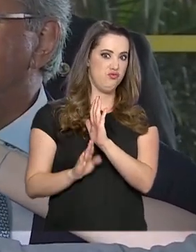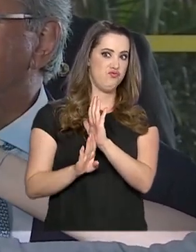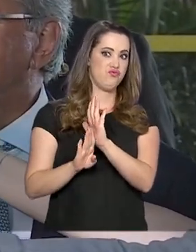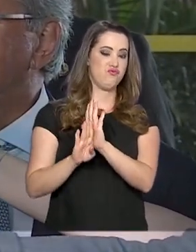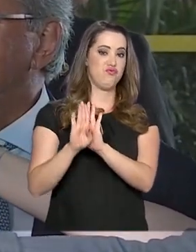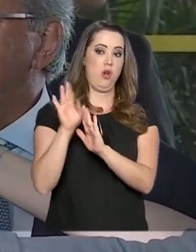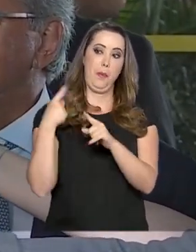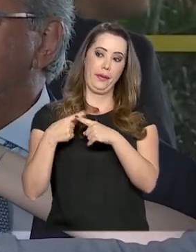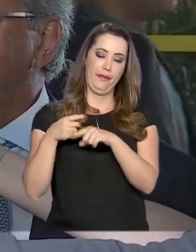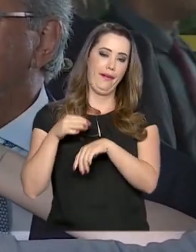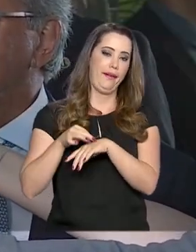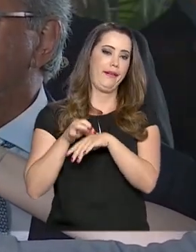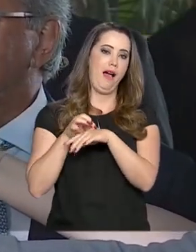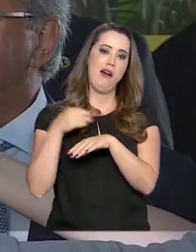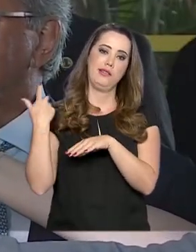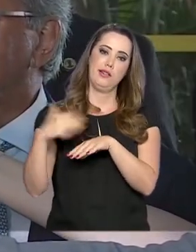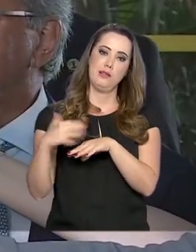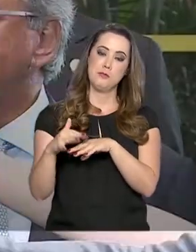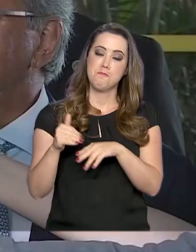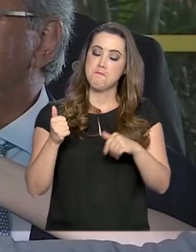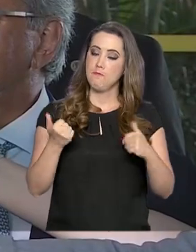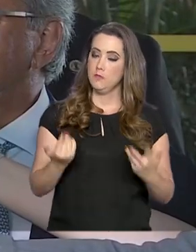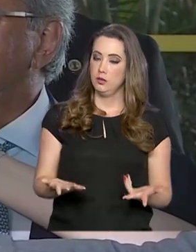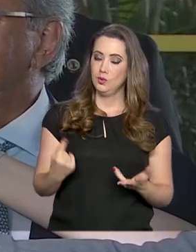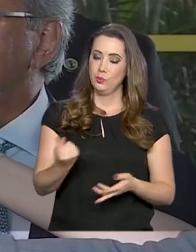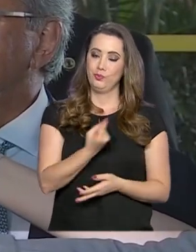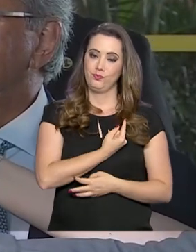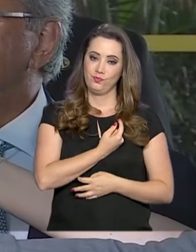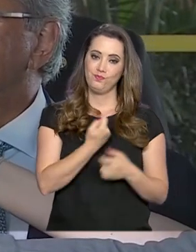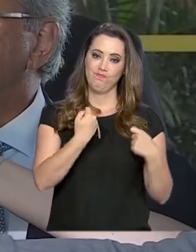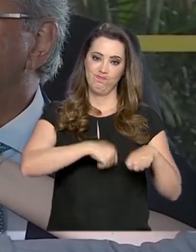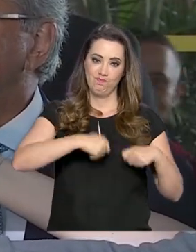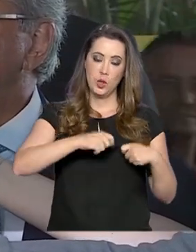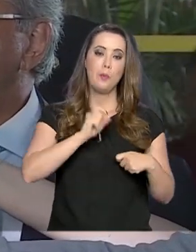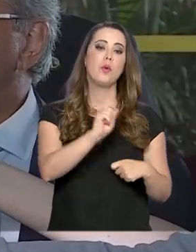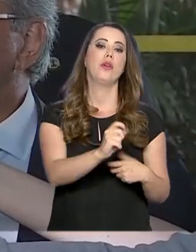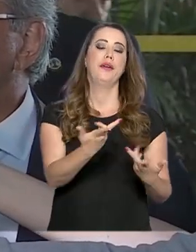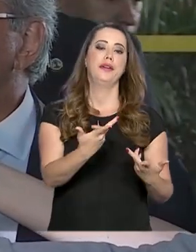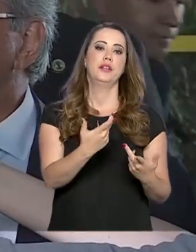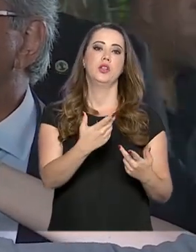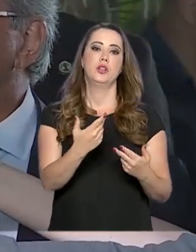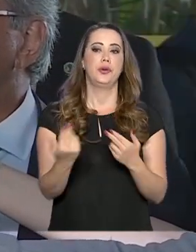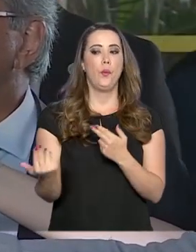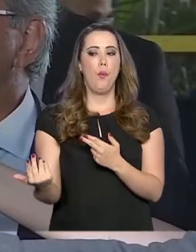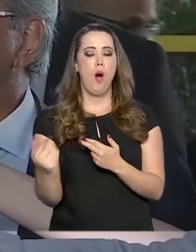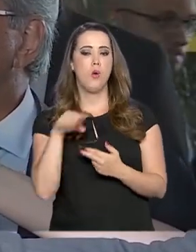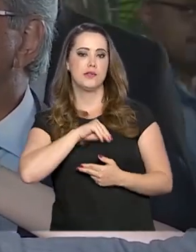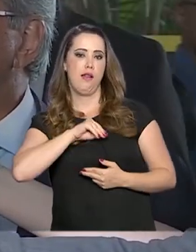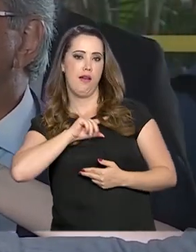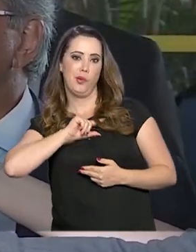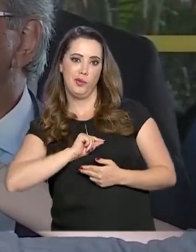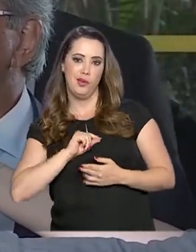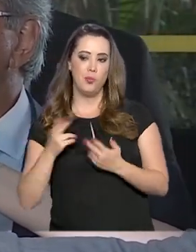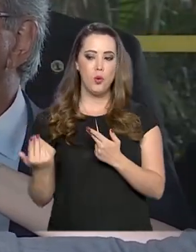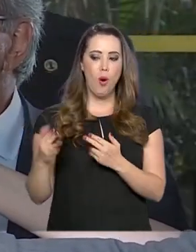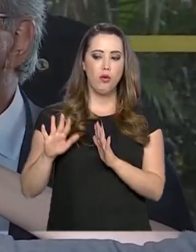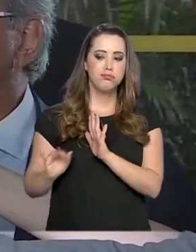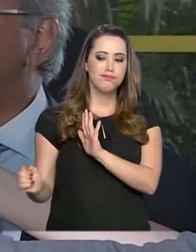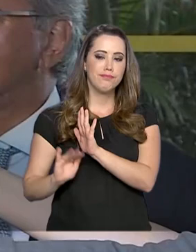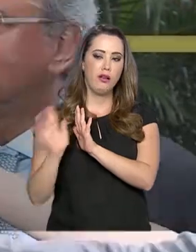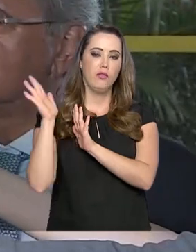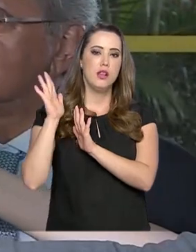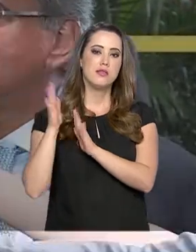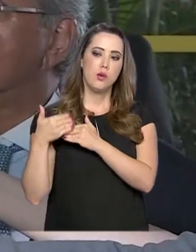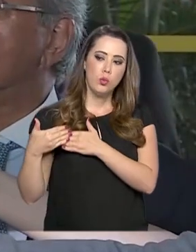basicamente da carne. E tínhamos que fazer com que o valor do salário mínimo fosse mantido.